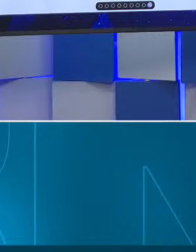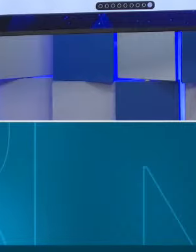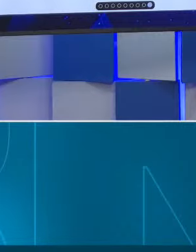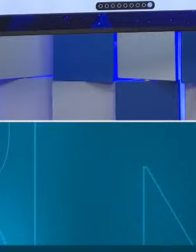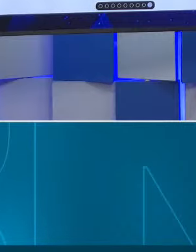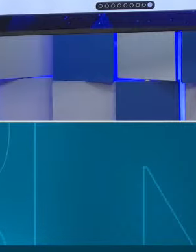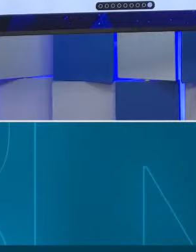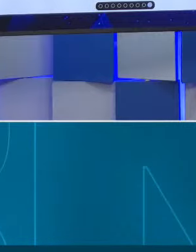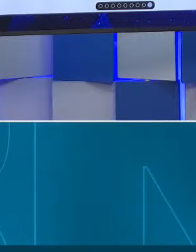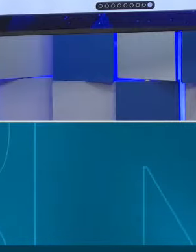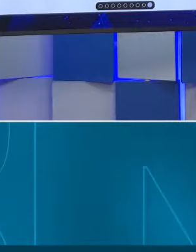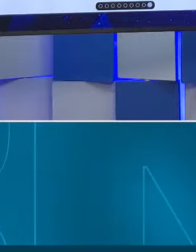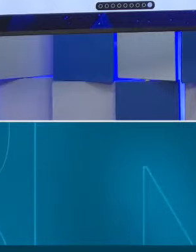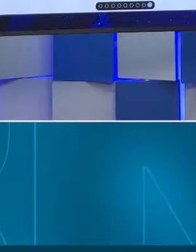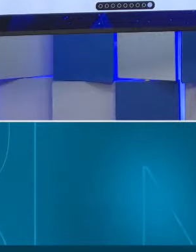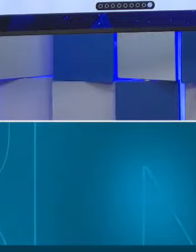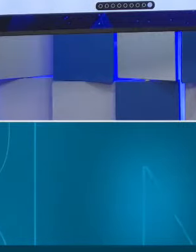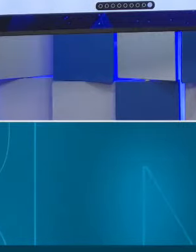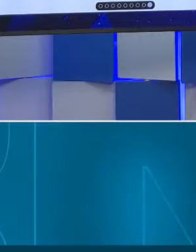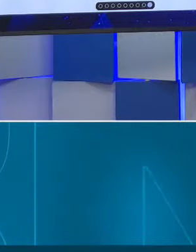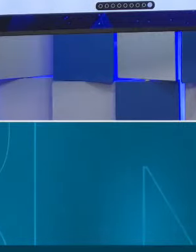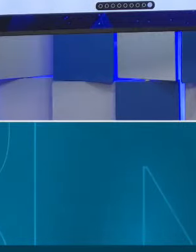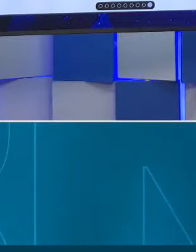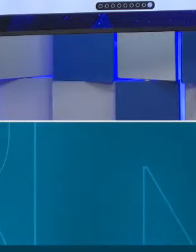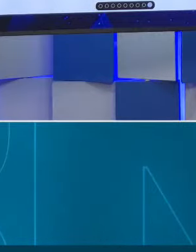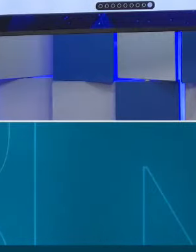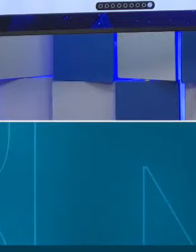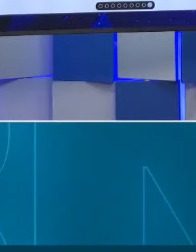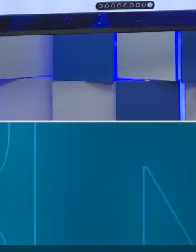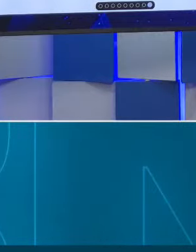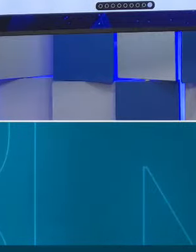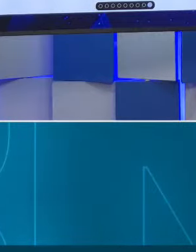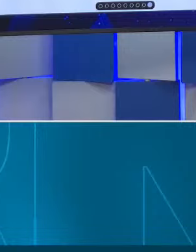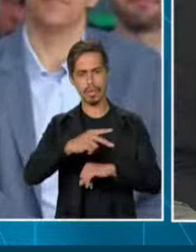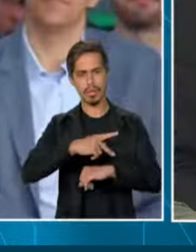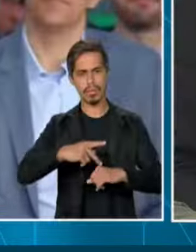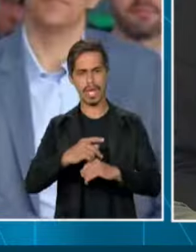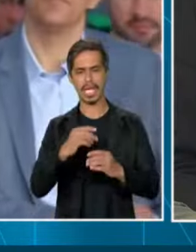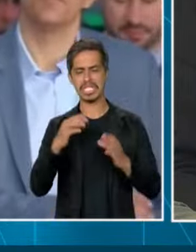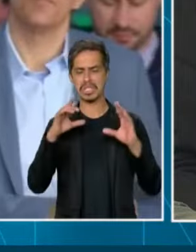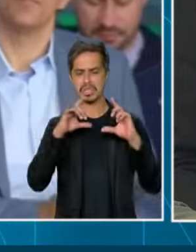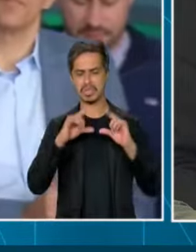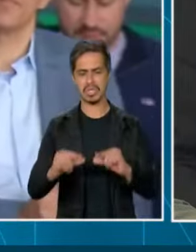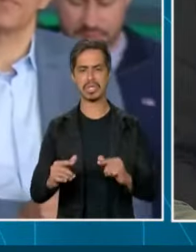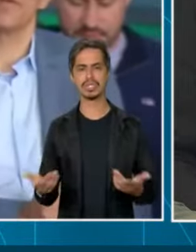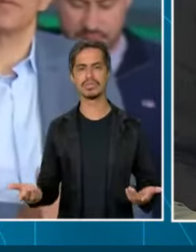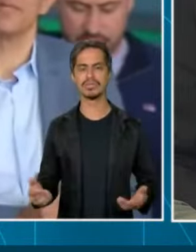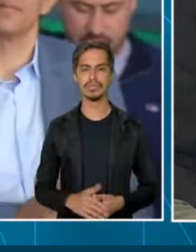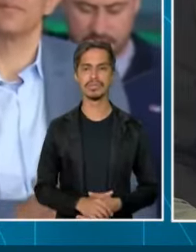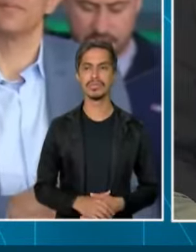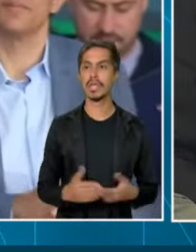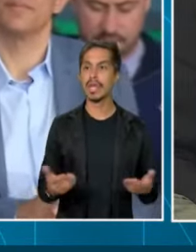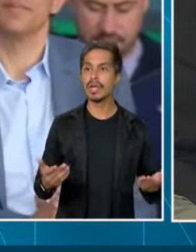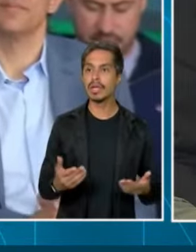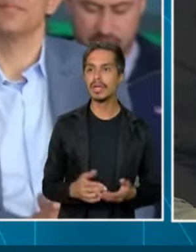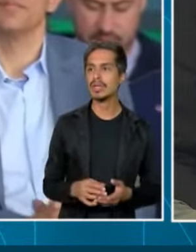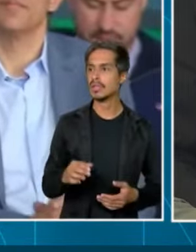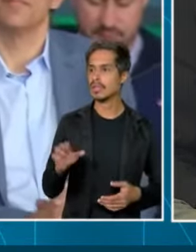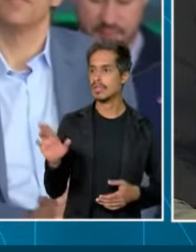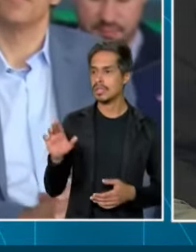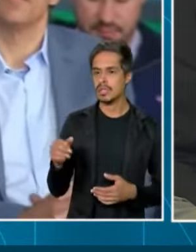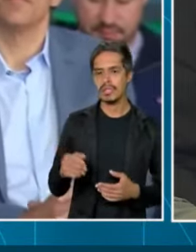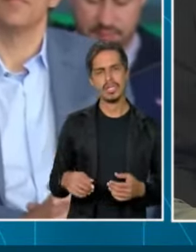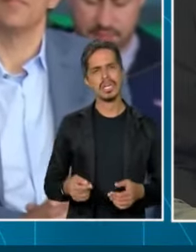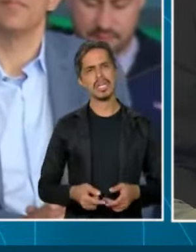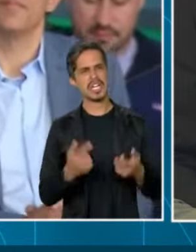vezes o Lula tem aquele perfil dele, né, que fala ali o que está passando pela mente dele, quando ele diz isso, geralmente o próprio pessoal da Fazenda corre atrás